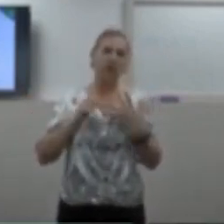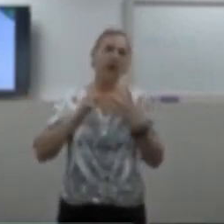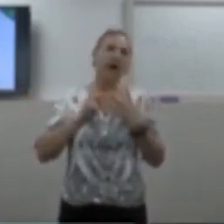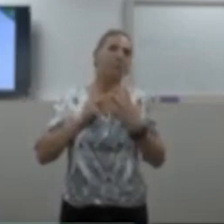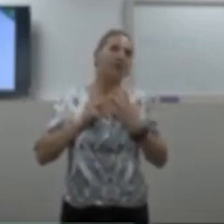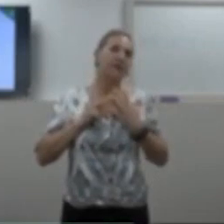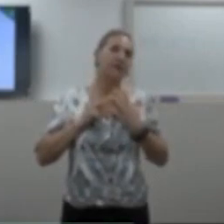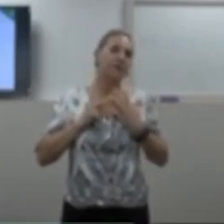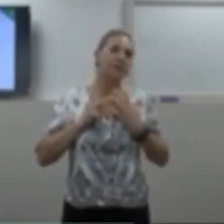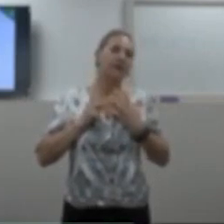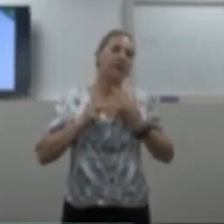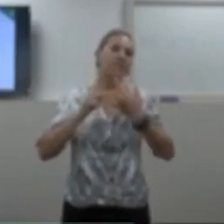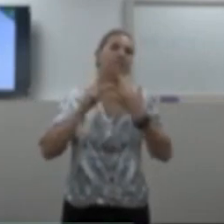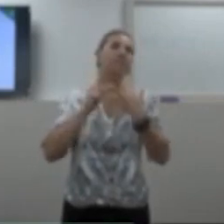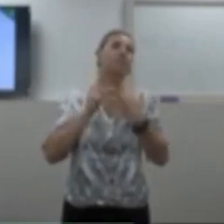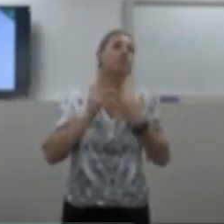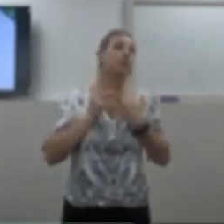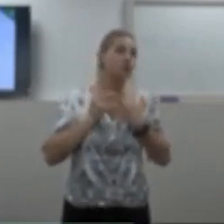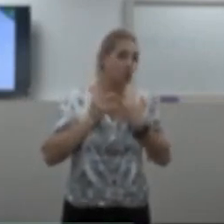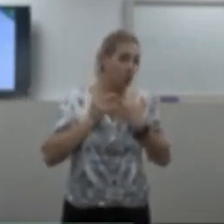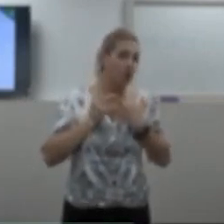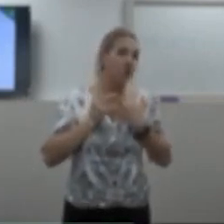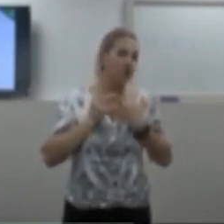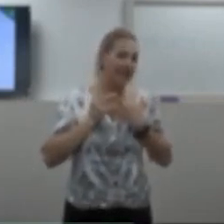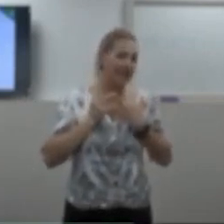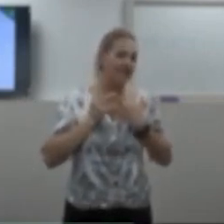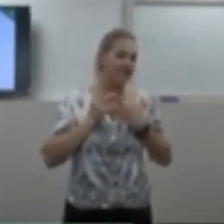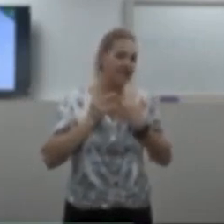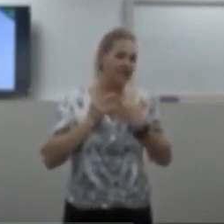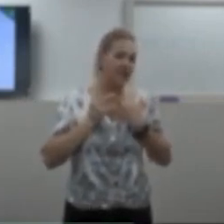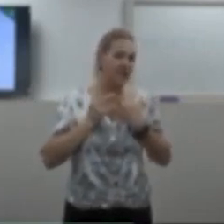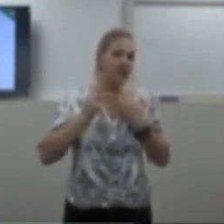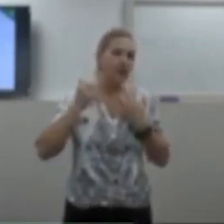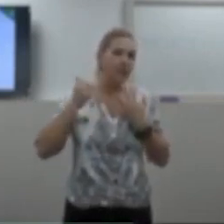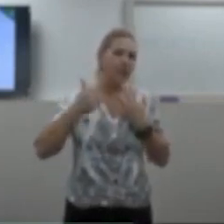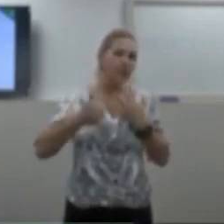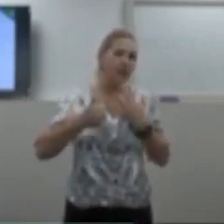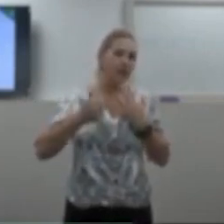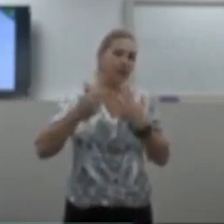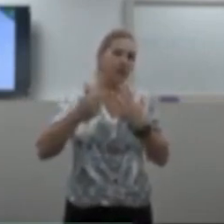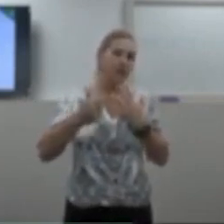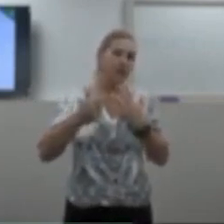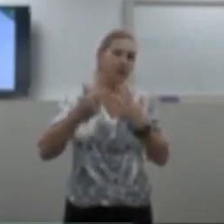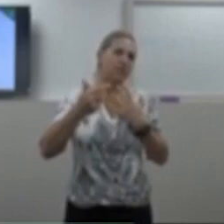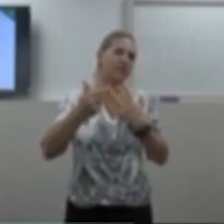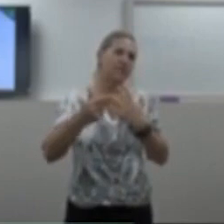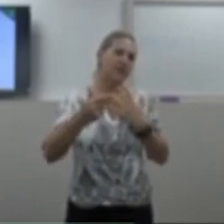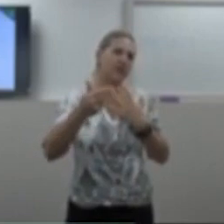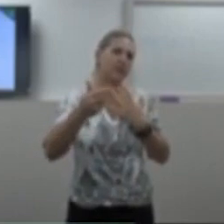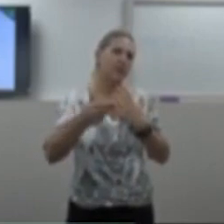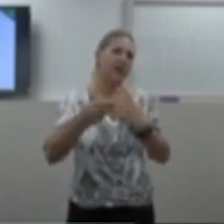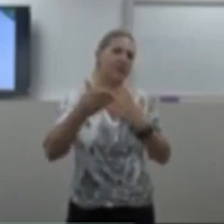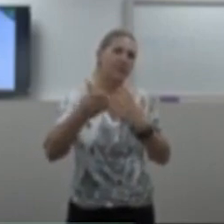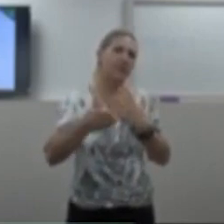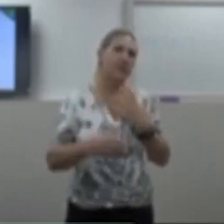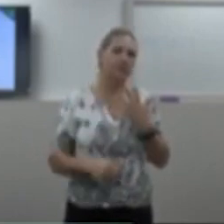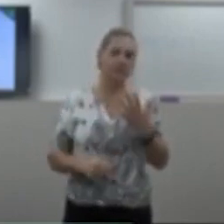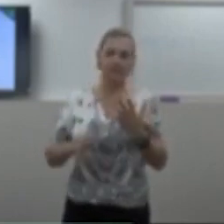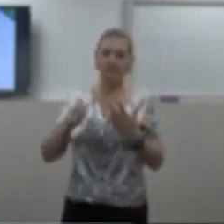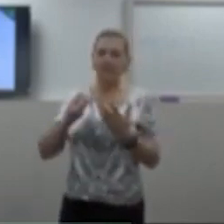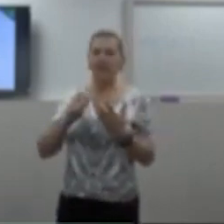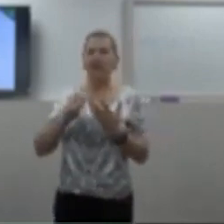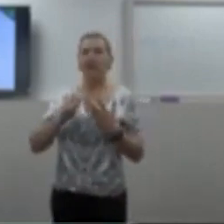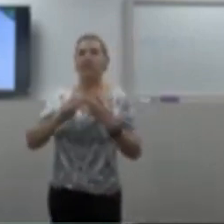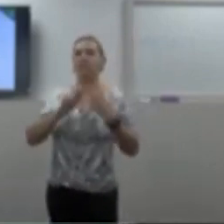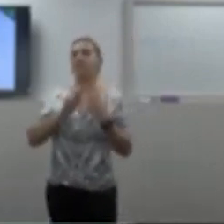diante. Aprendeu também os ordinais, primeiro, segundo, terceiro, quarto,